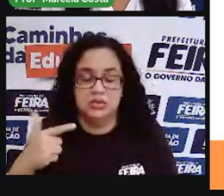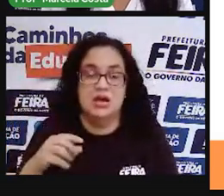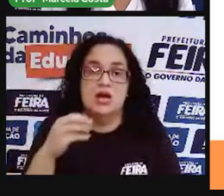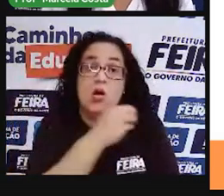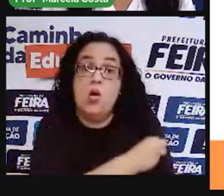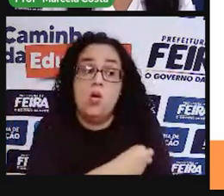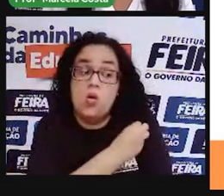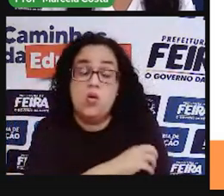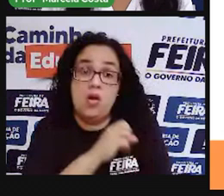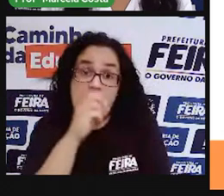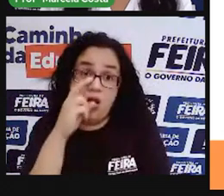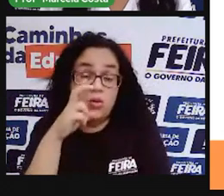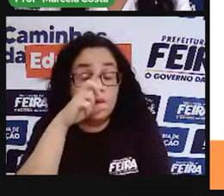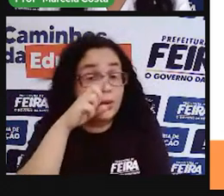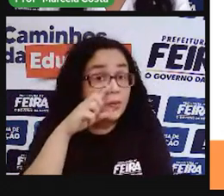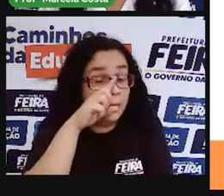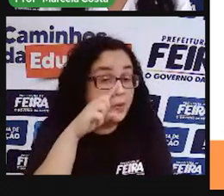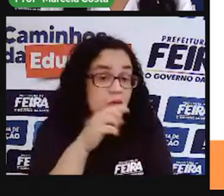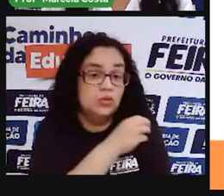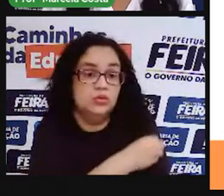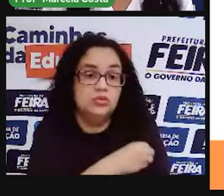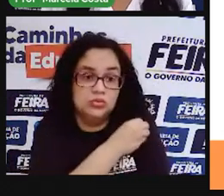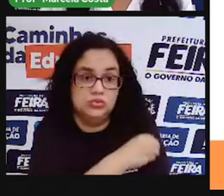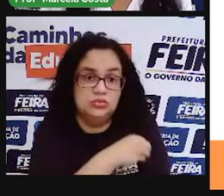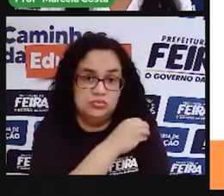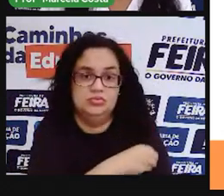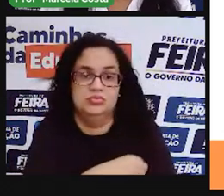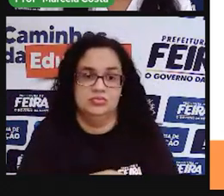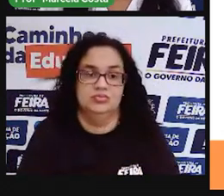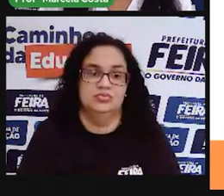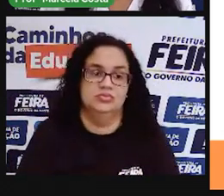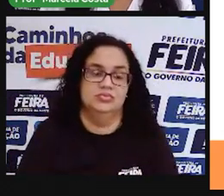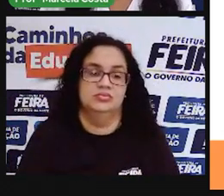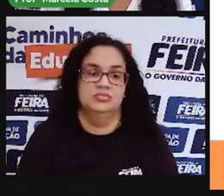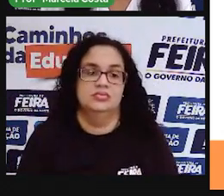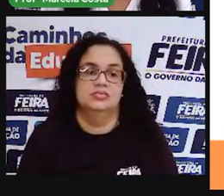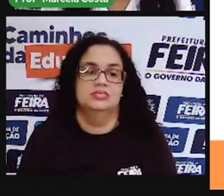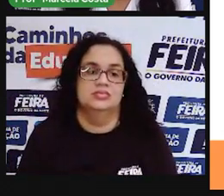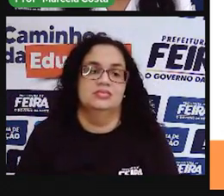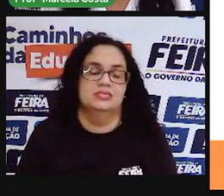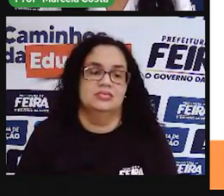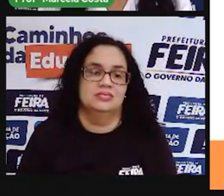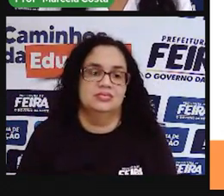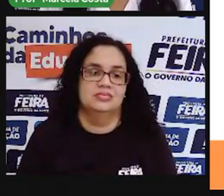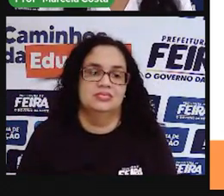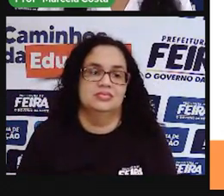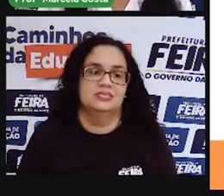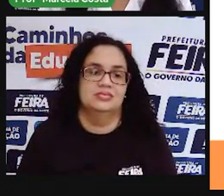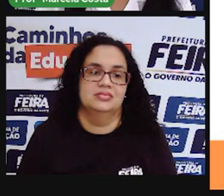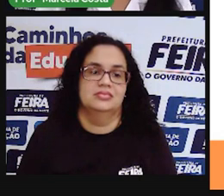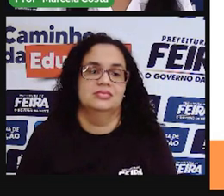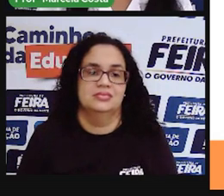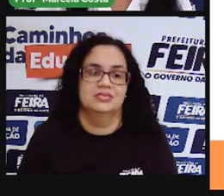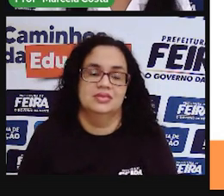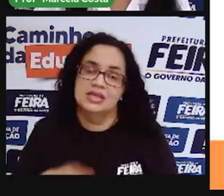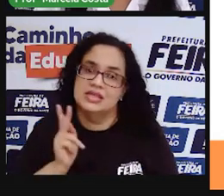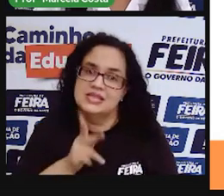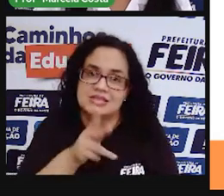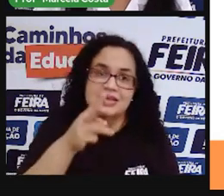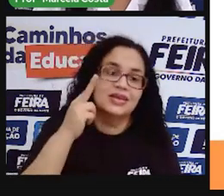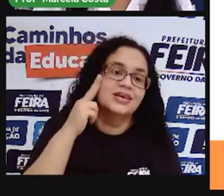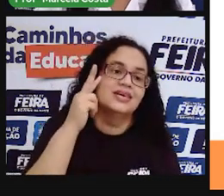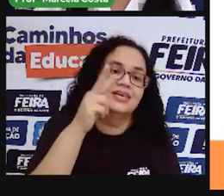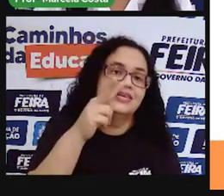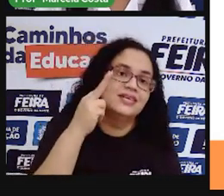álcool, que são produtos inflamáveis, né, que pode causar algum tipo de explosão. Então, toda vez que você